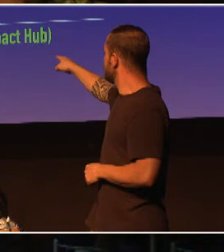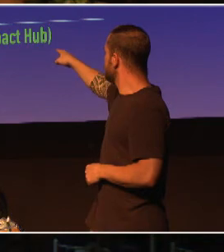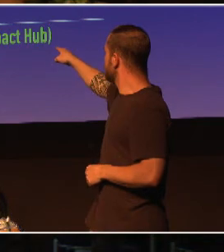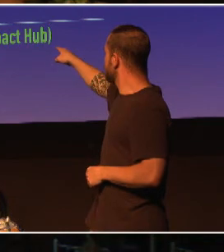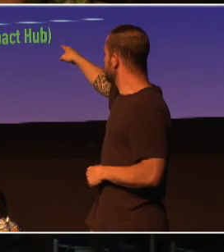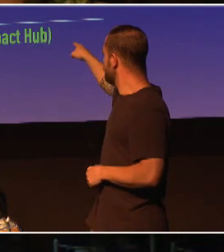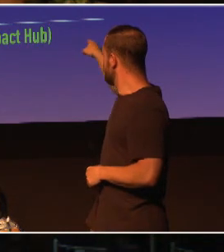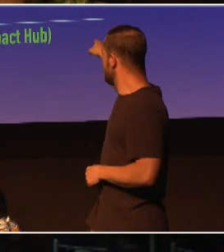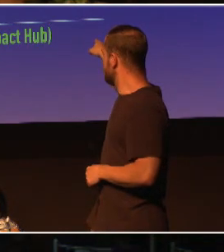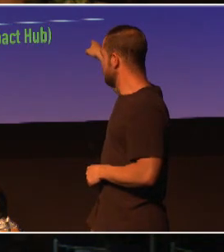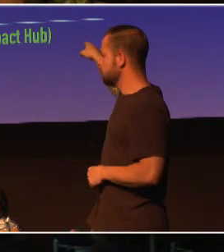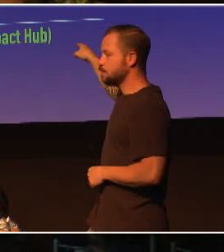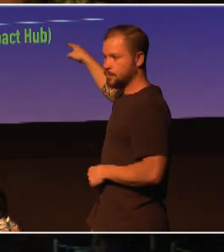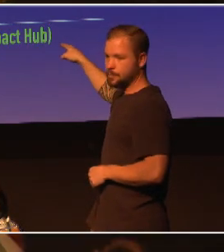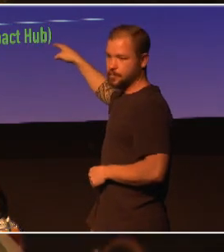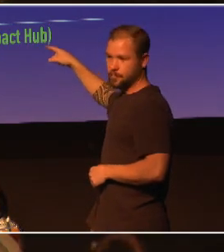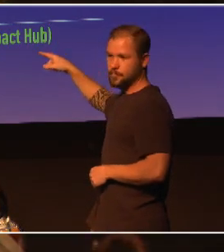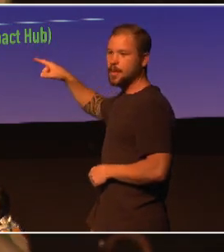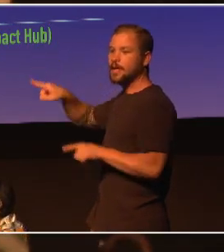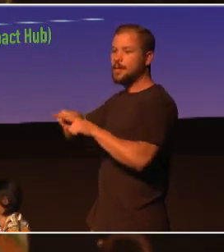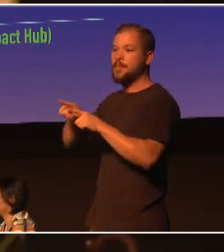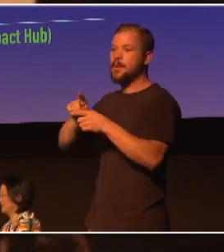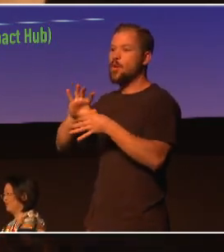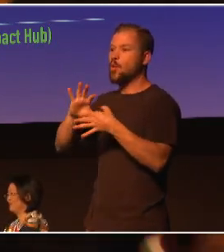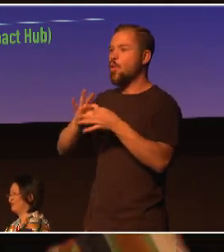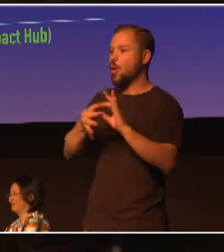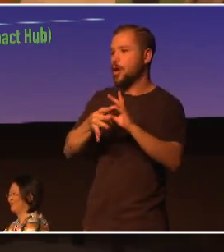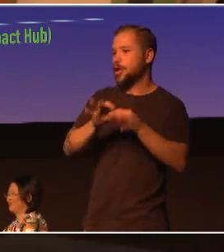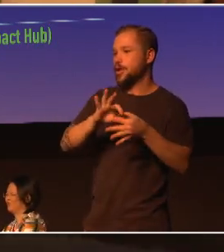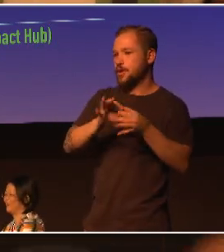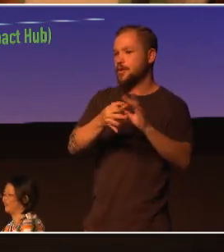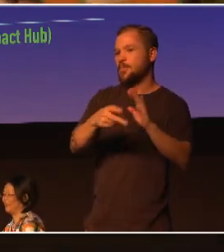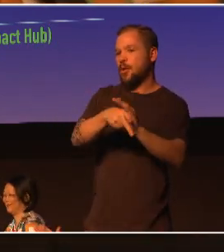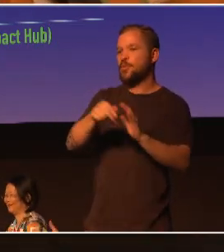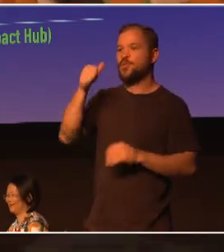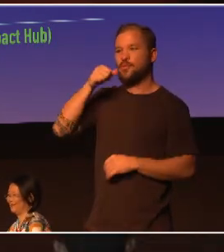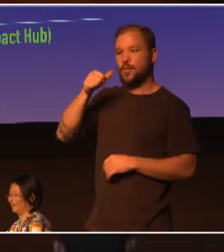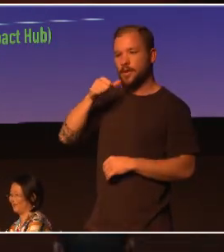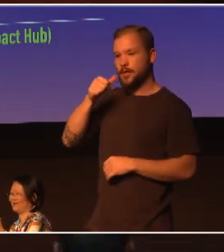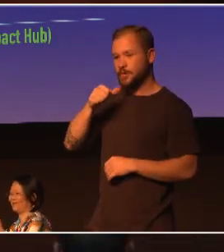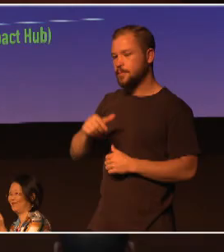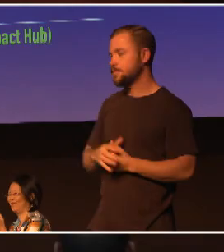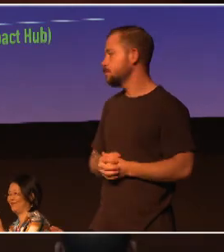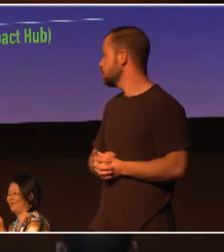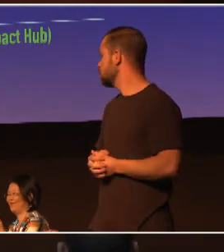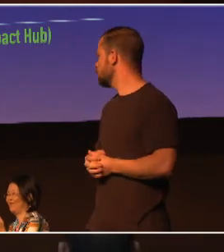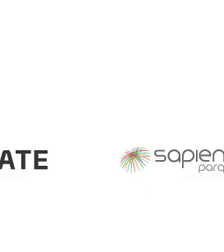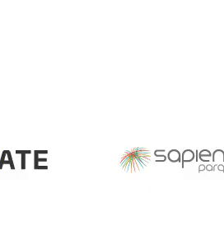WomenInBlockchainBR e hashtag Corrente de Mulheres. Valeu, gente.